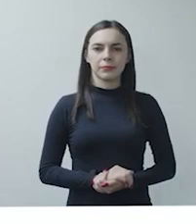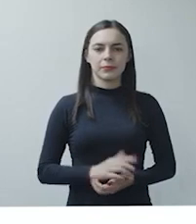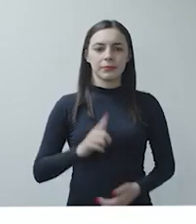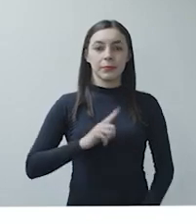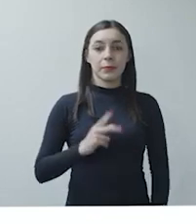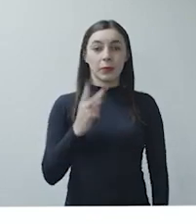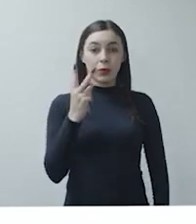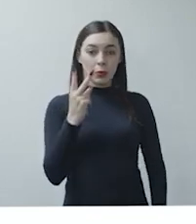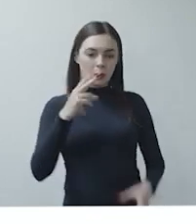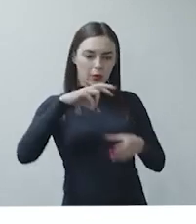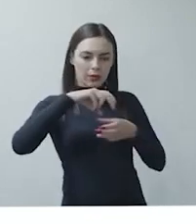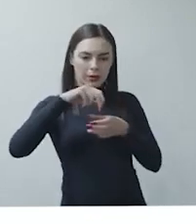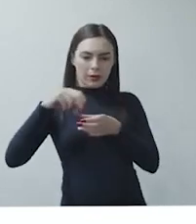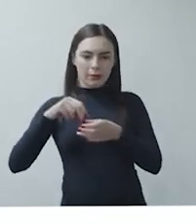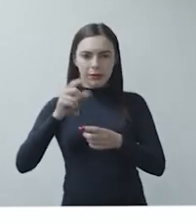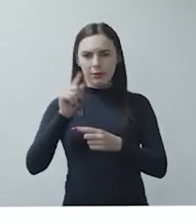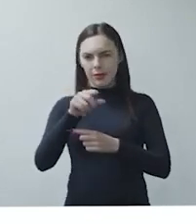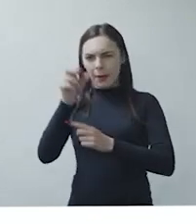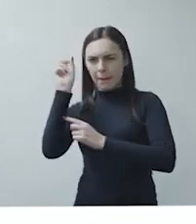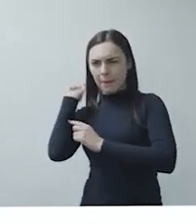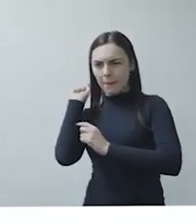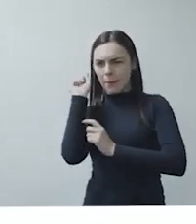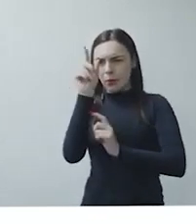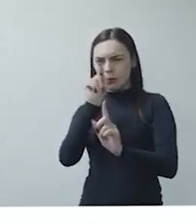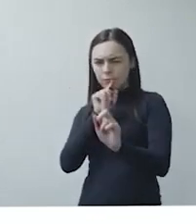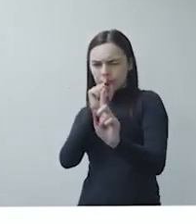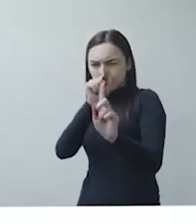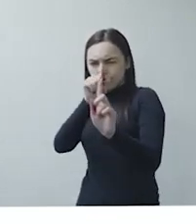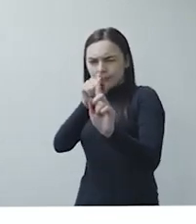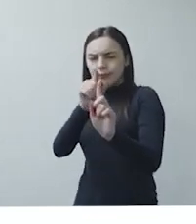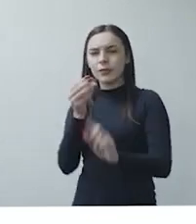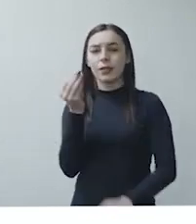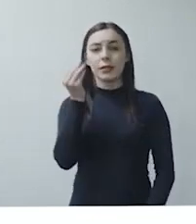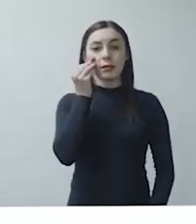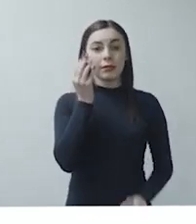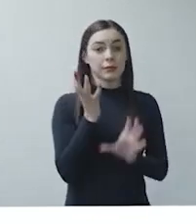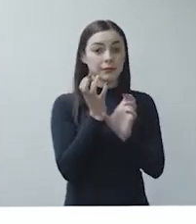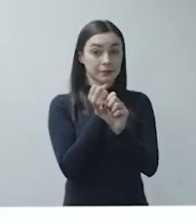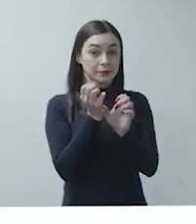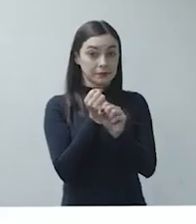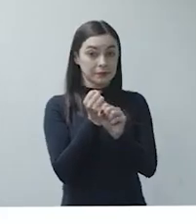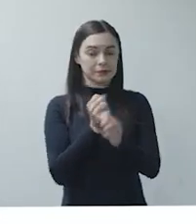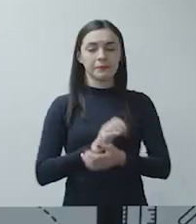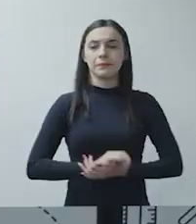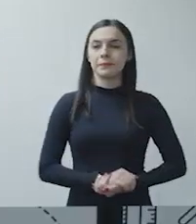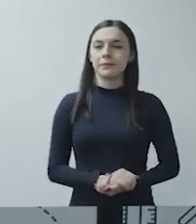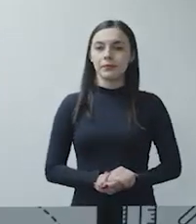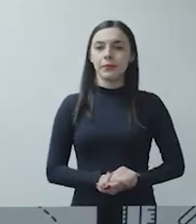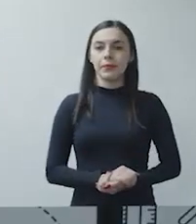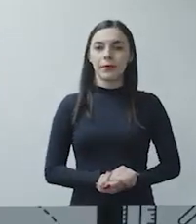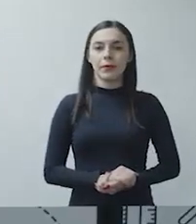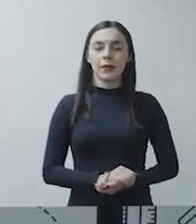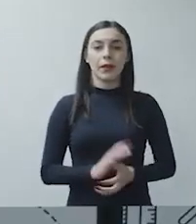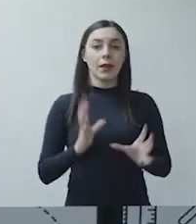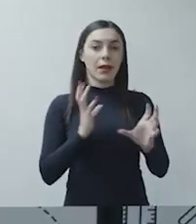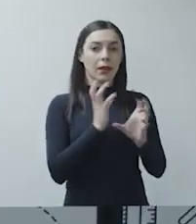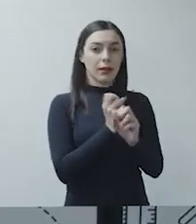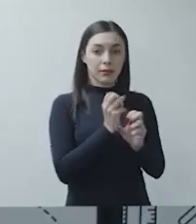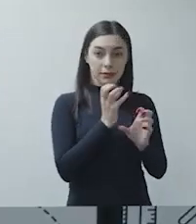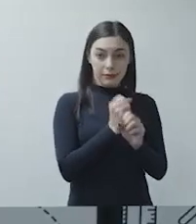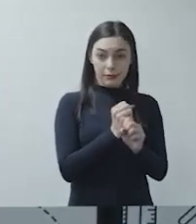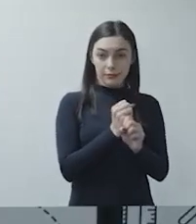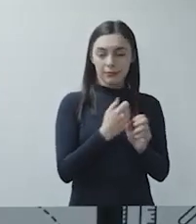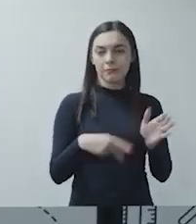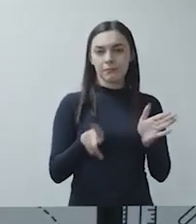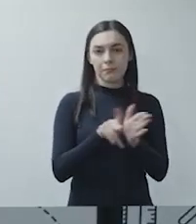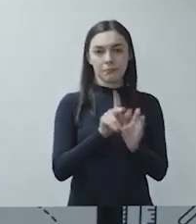duas tampinhas no alvo e fazer adições. Adição, né, é a